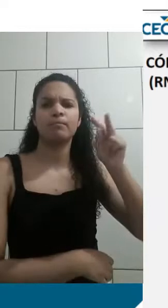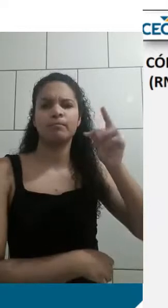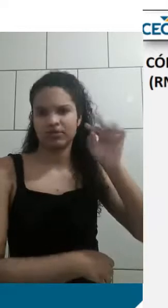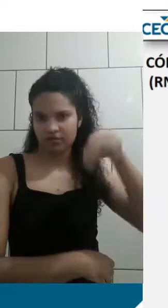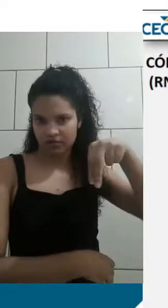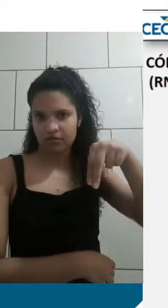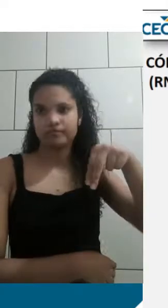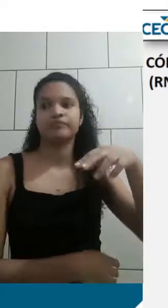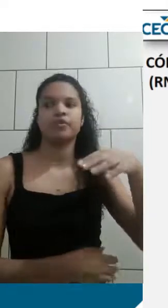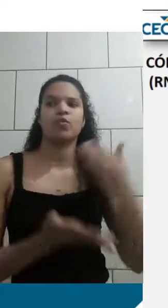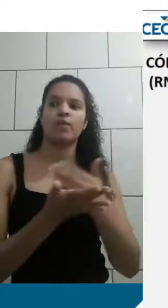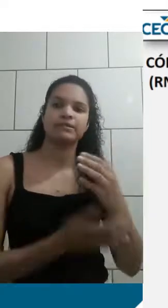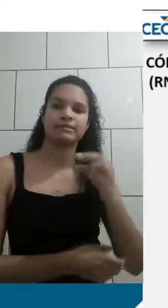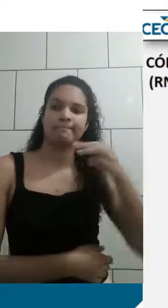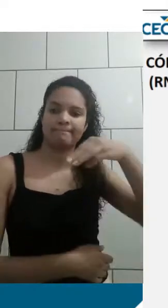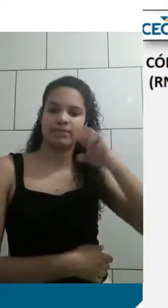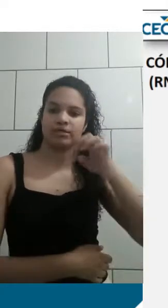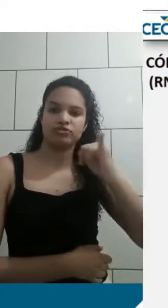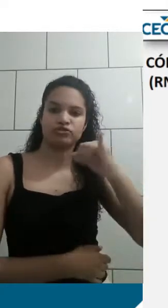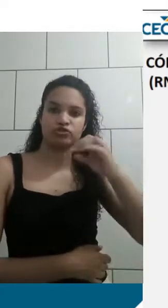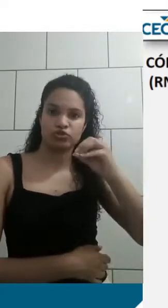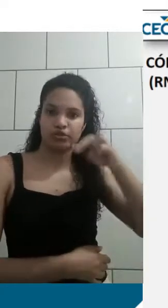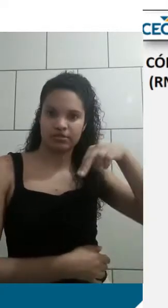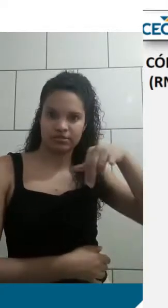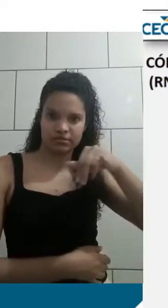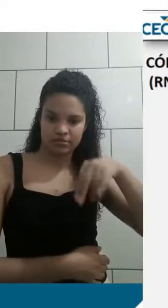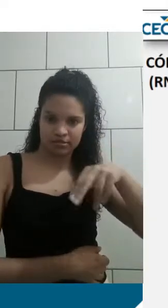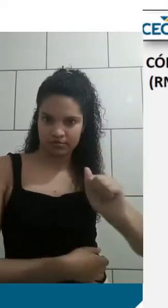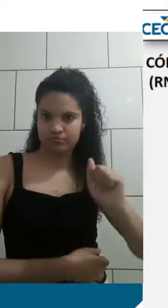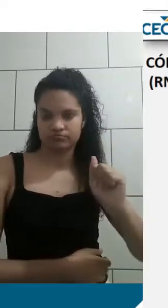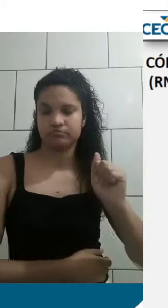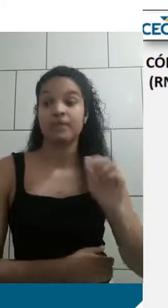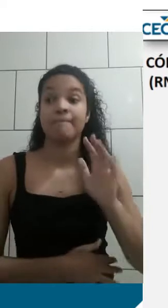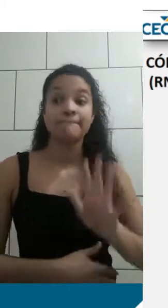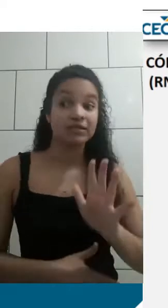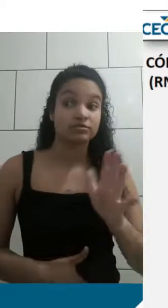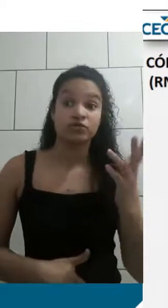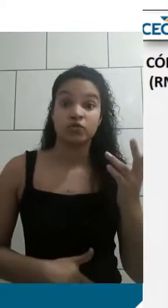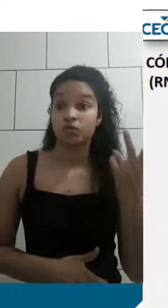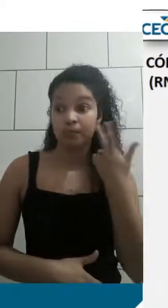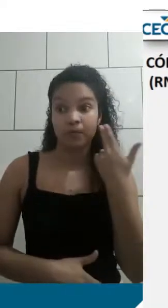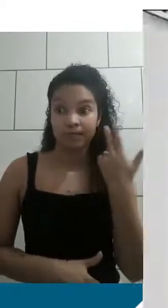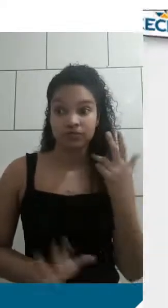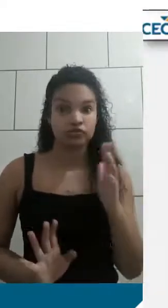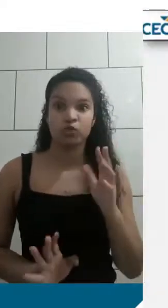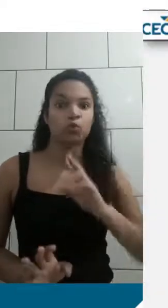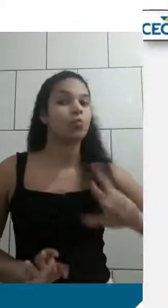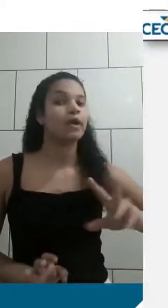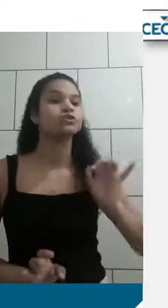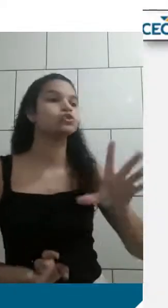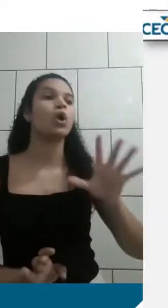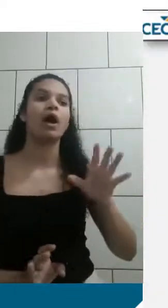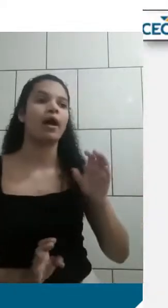com aminoácido metionina na cadeia. Mas como a gente já destacou, não é só o RNA mensageiro que é transcrito